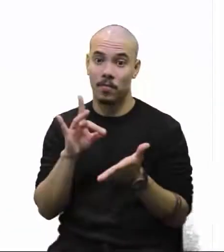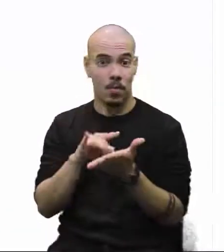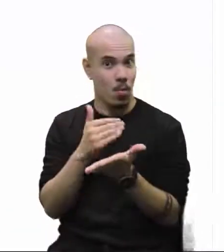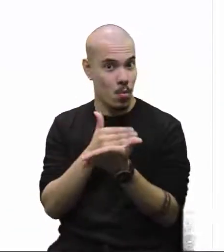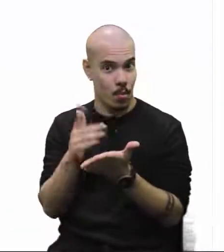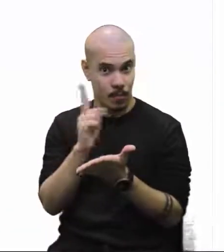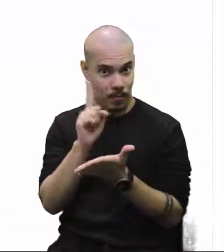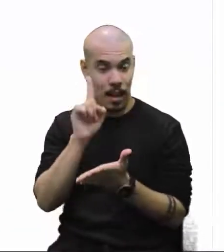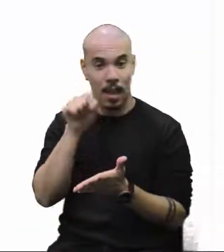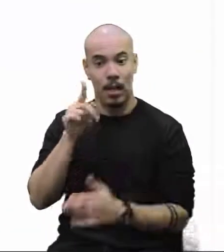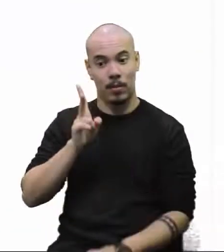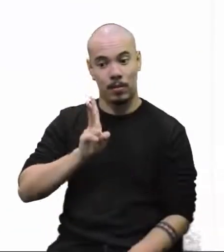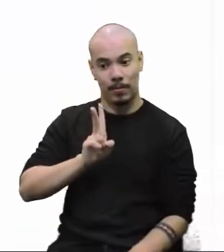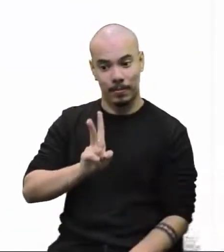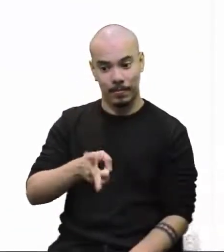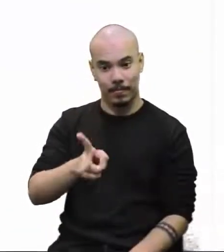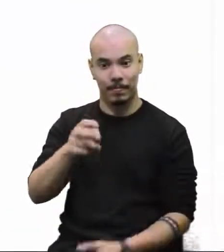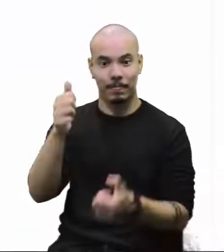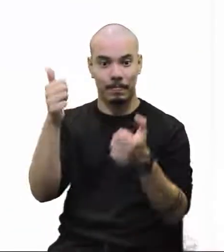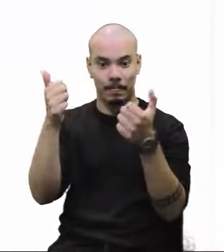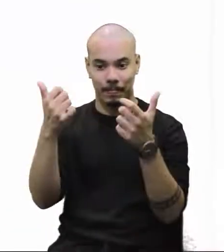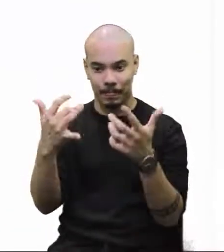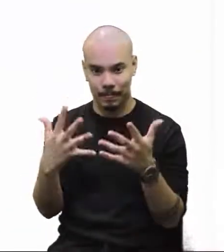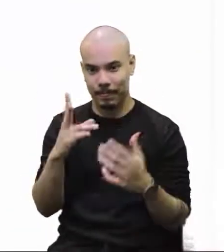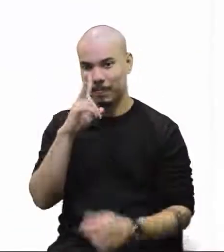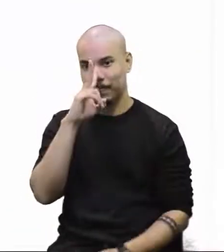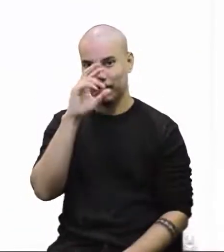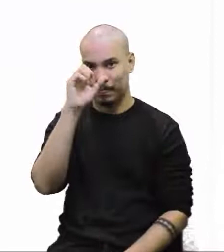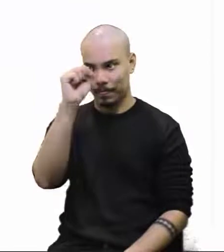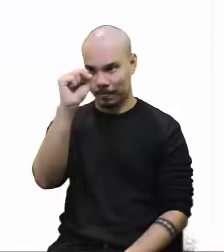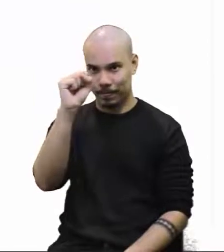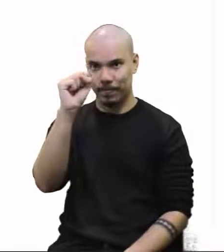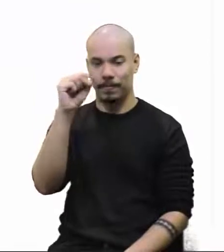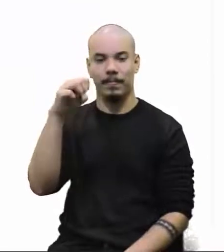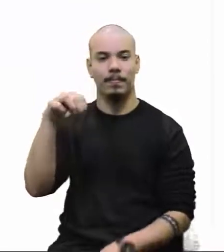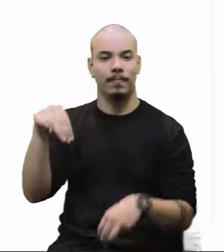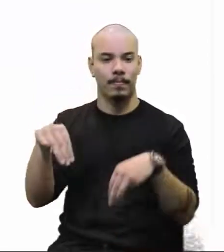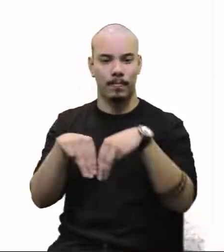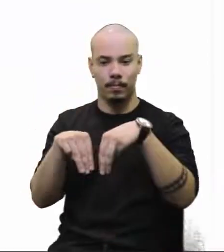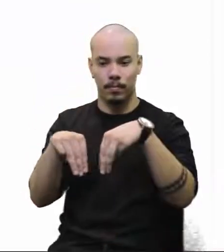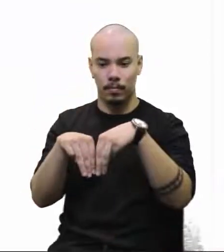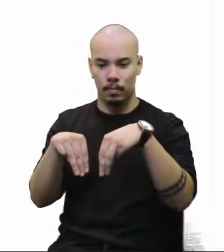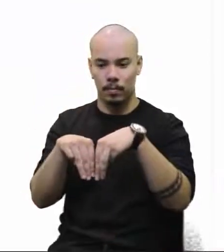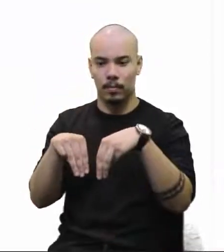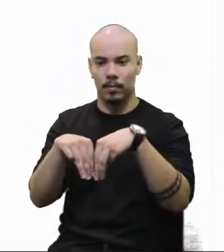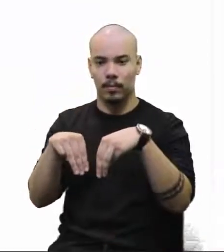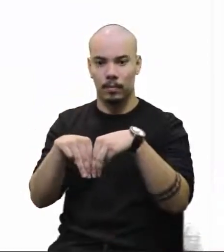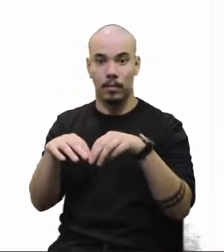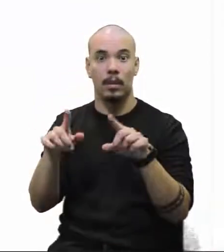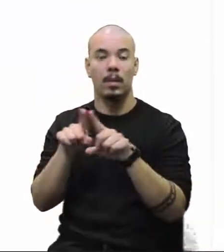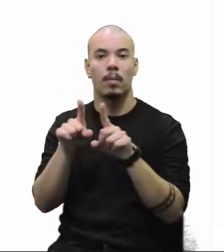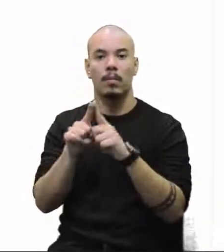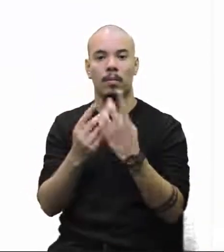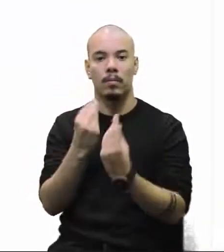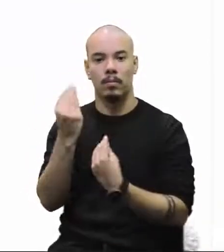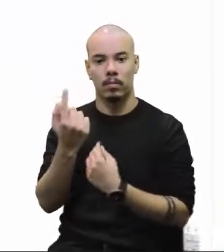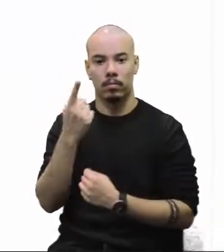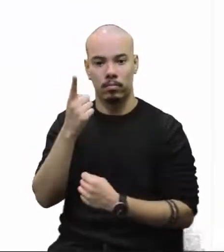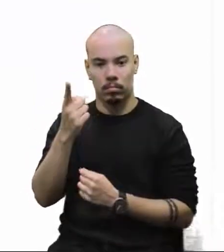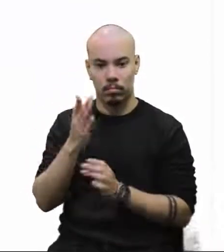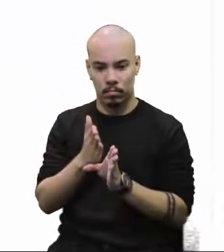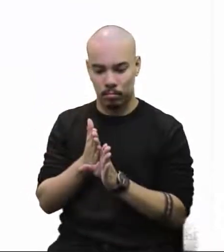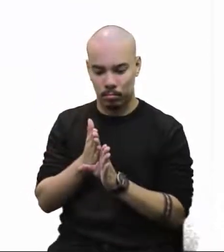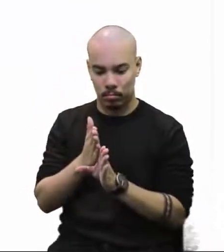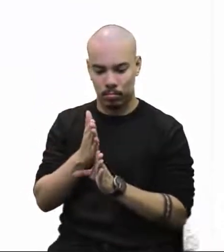continuando, né? A falar sobre força magnética, né? Vamos falar de força magnética sobre um condutor